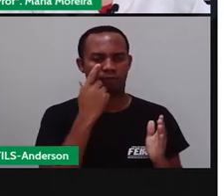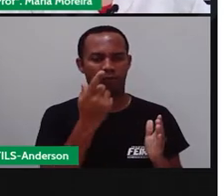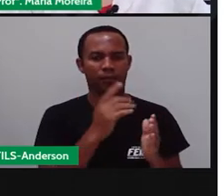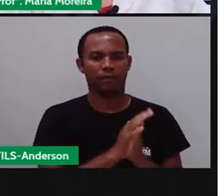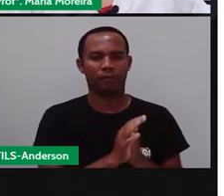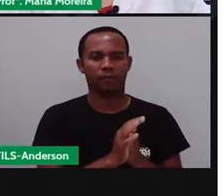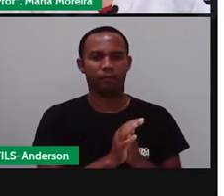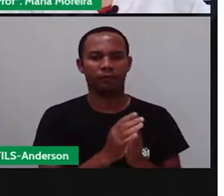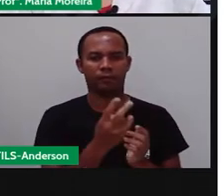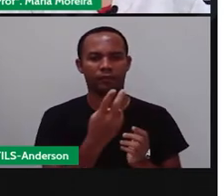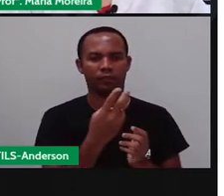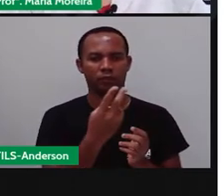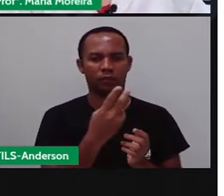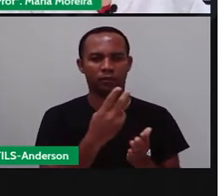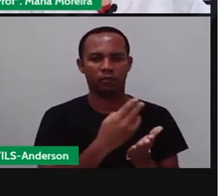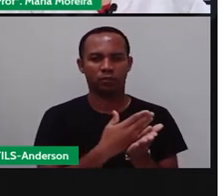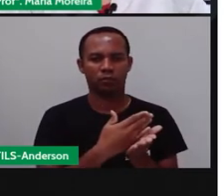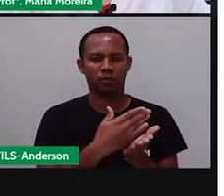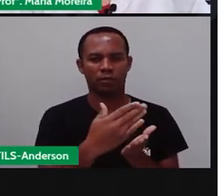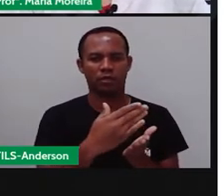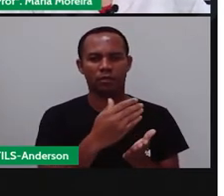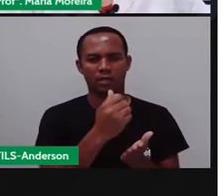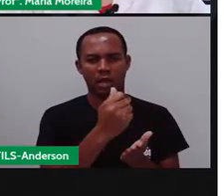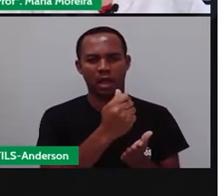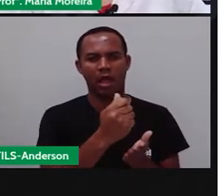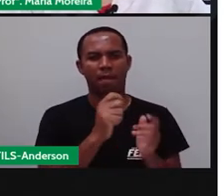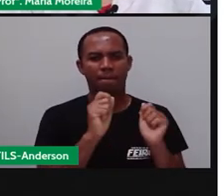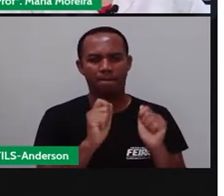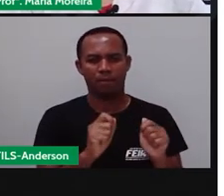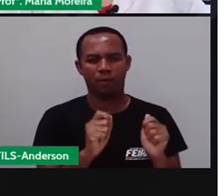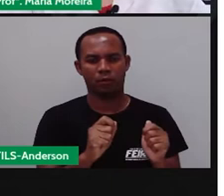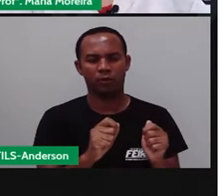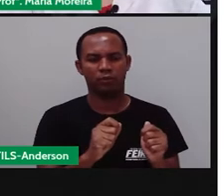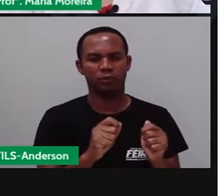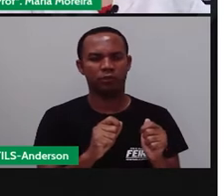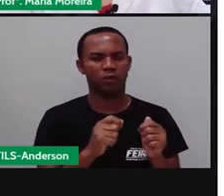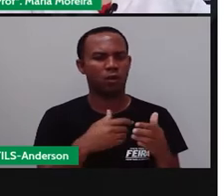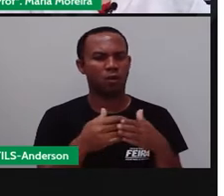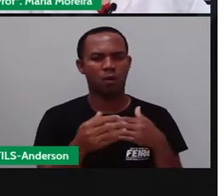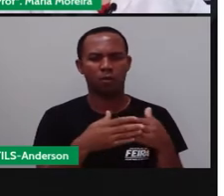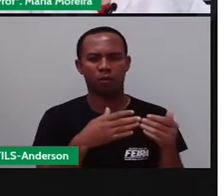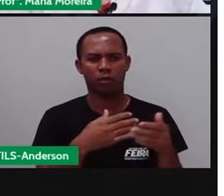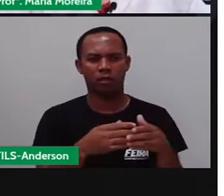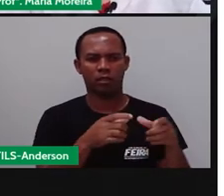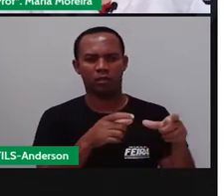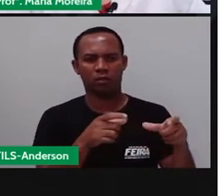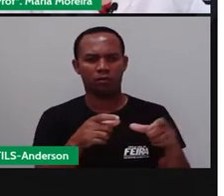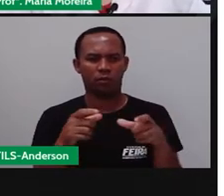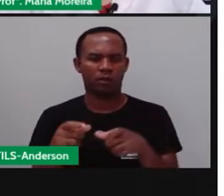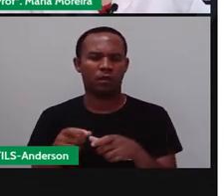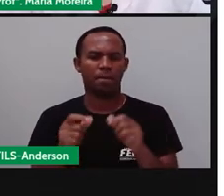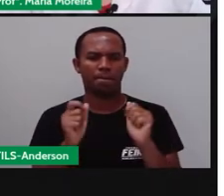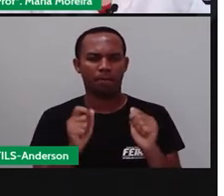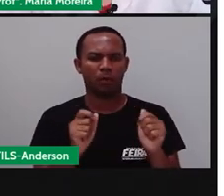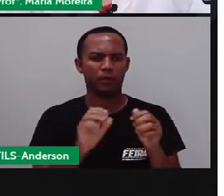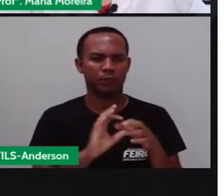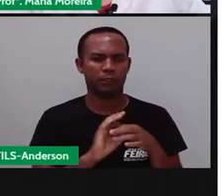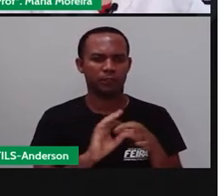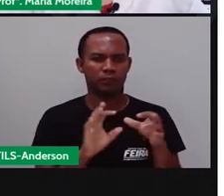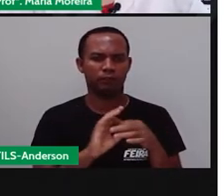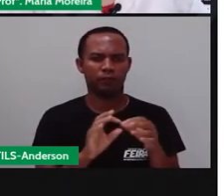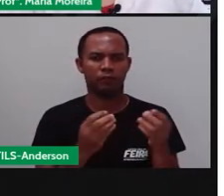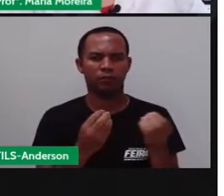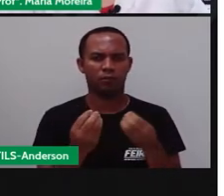Mas o próximo, se as duas começam com A, eu posso colocar ela em qualquer ordem, não. Na ordem alfabética acontece o seguinte,